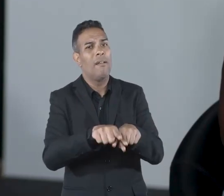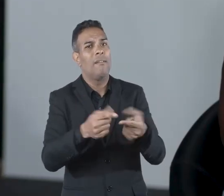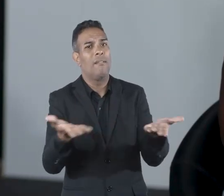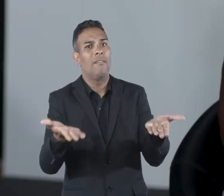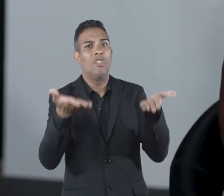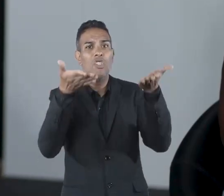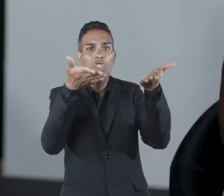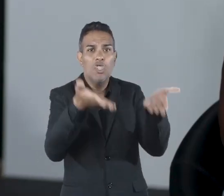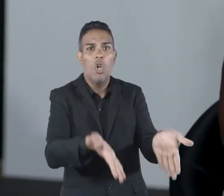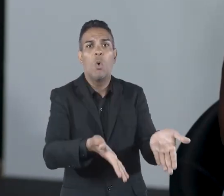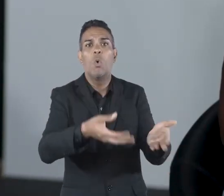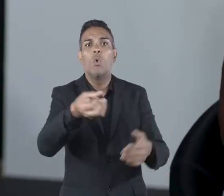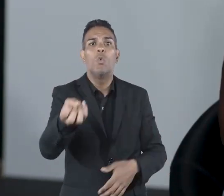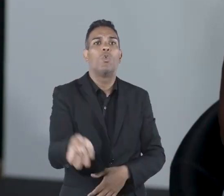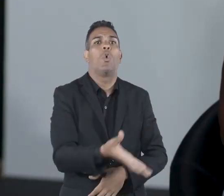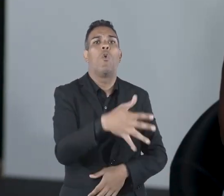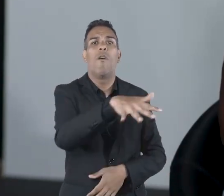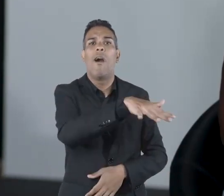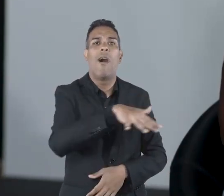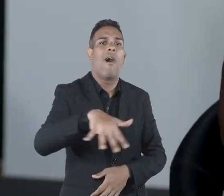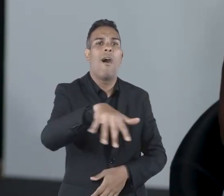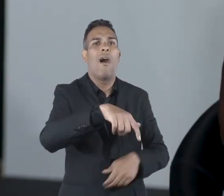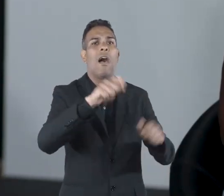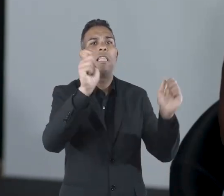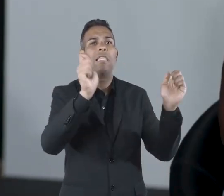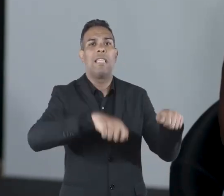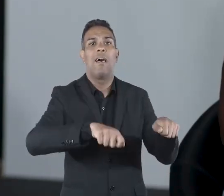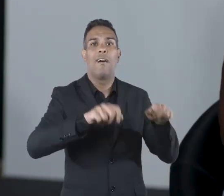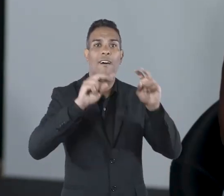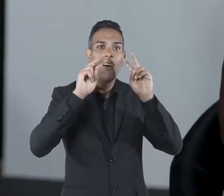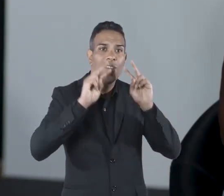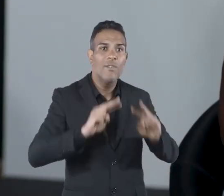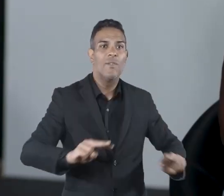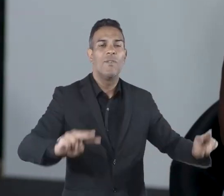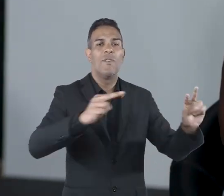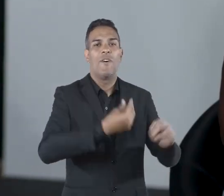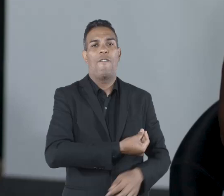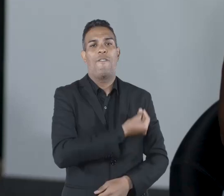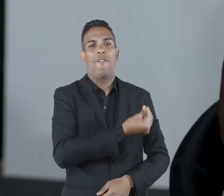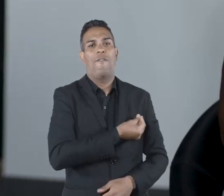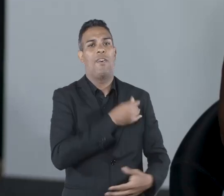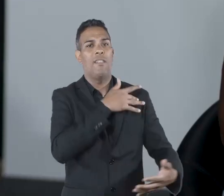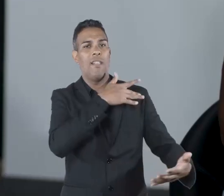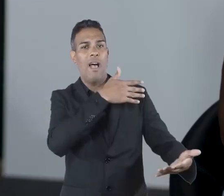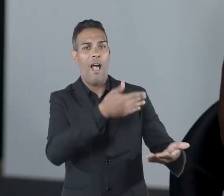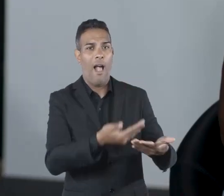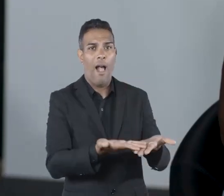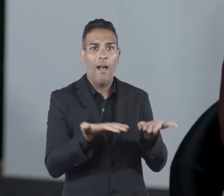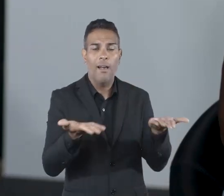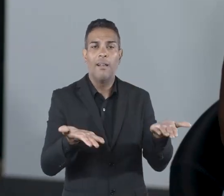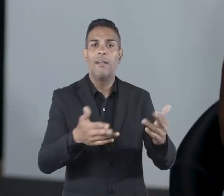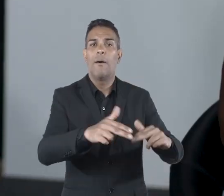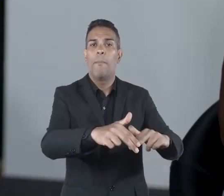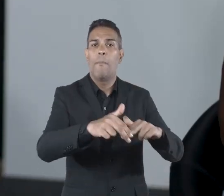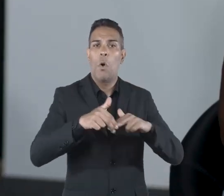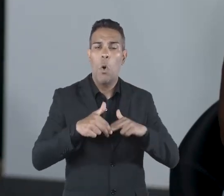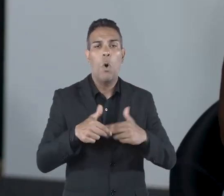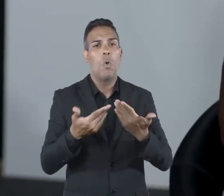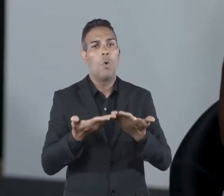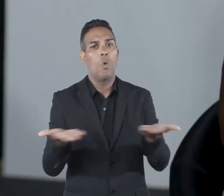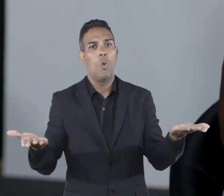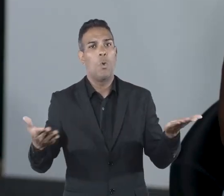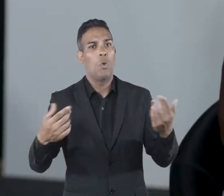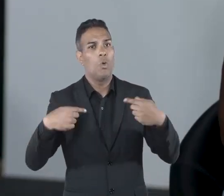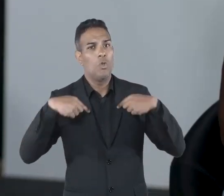que deixar sua casa e, ao mesmo tempo, chegaram com uma possibilidade de reconstituir